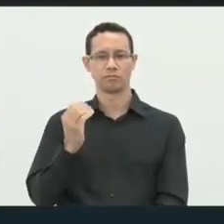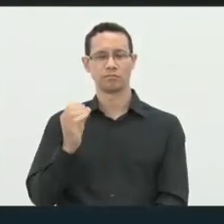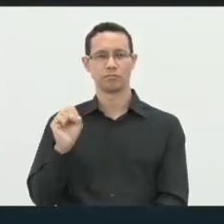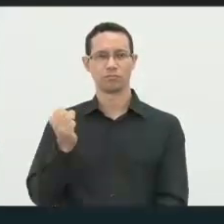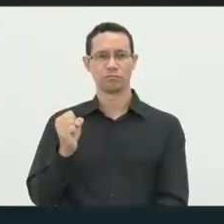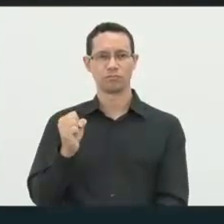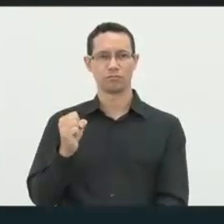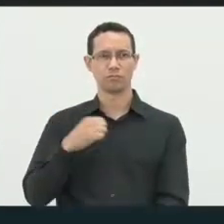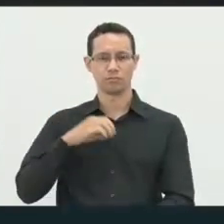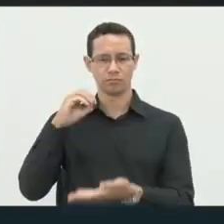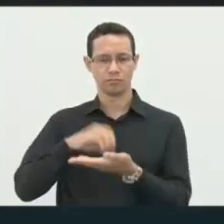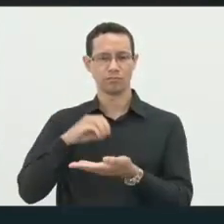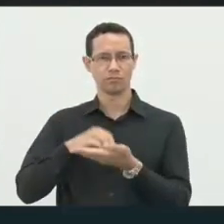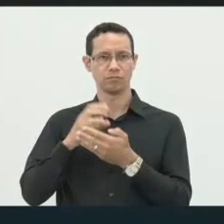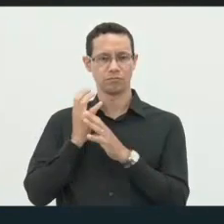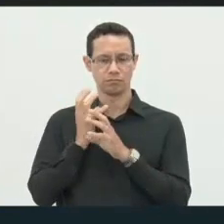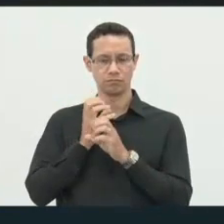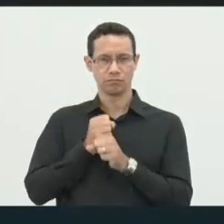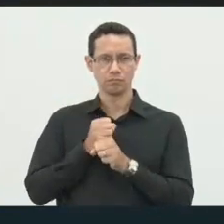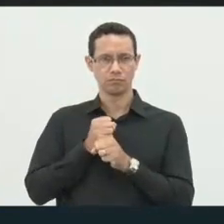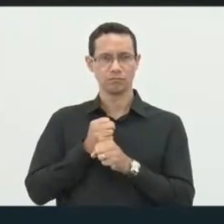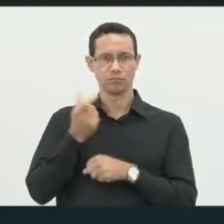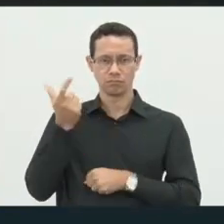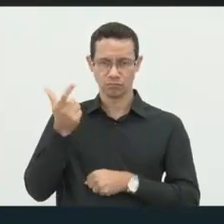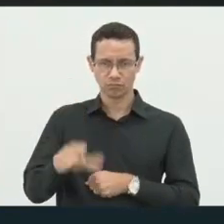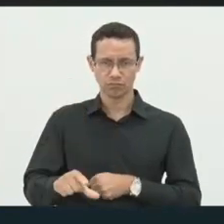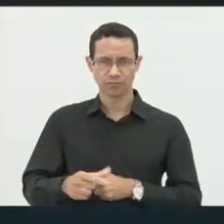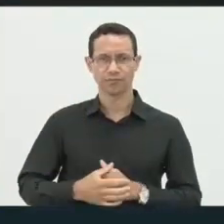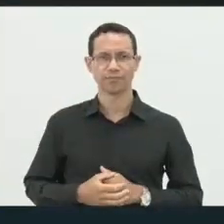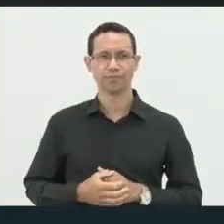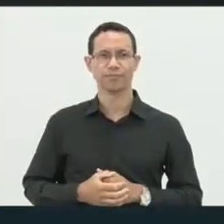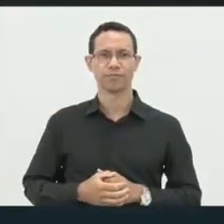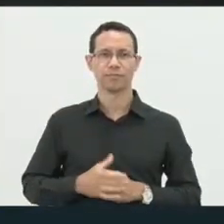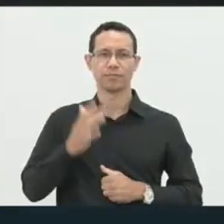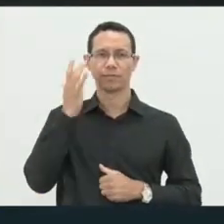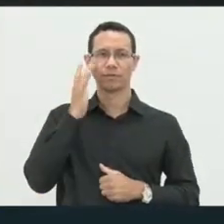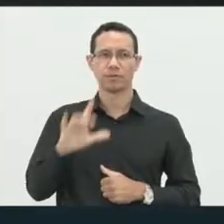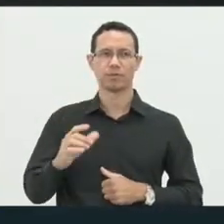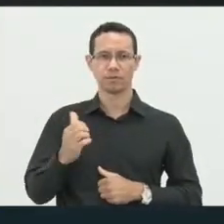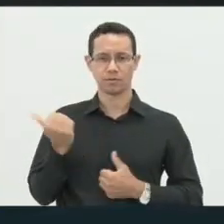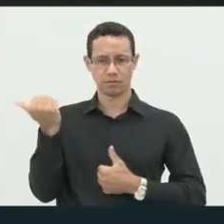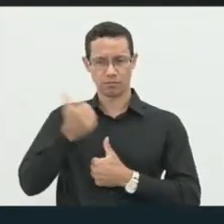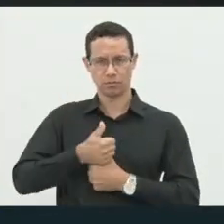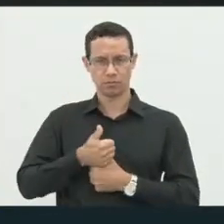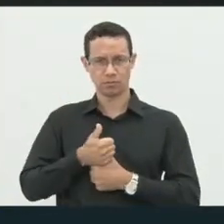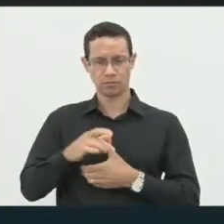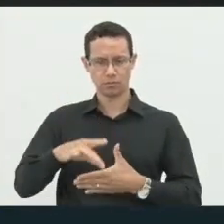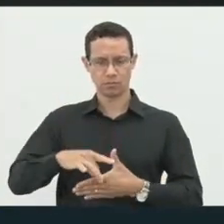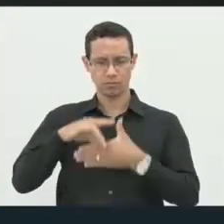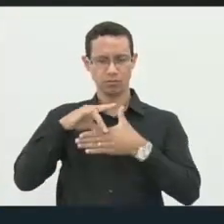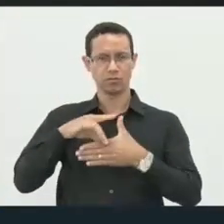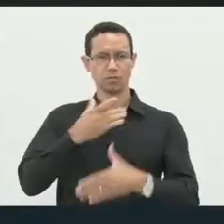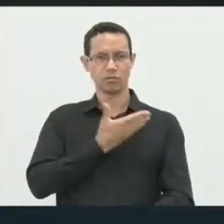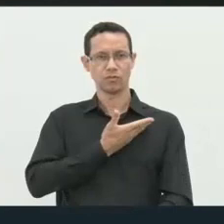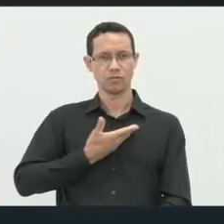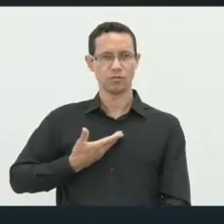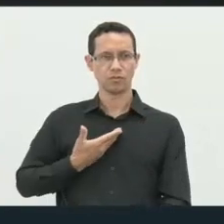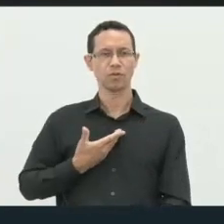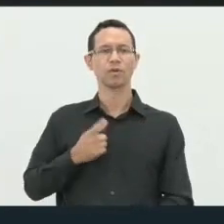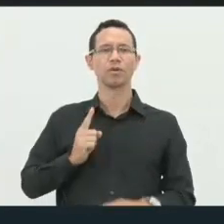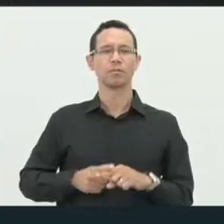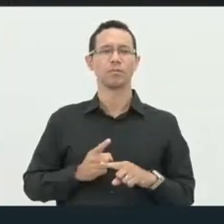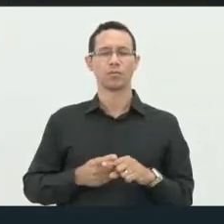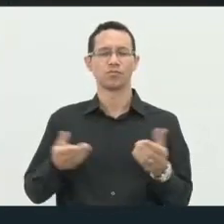aí falta de corum de novo e eu não sei se trocou a liderança do governo nessa casa porque hoje